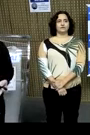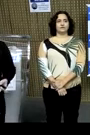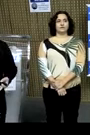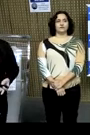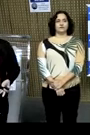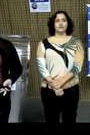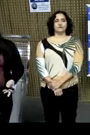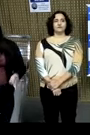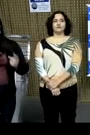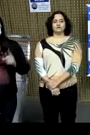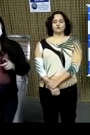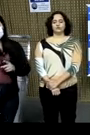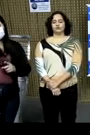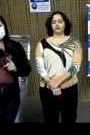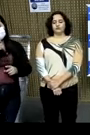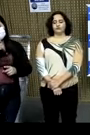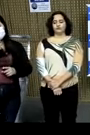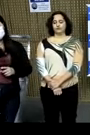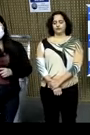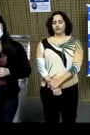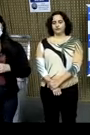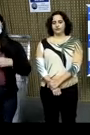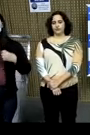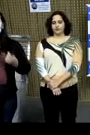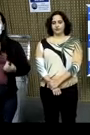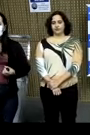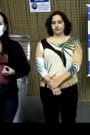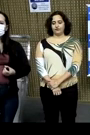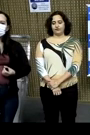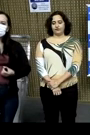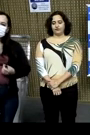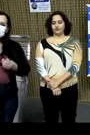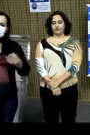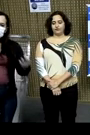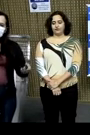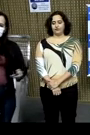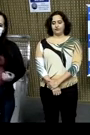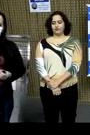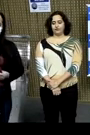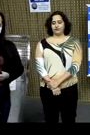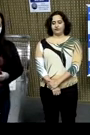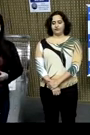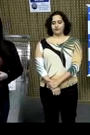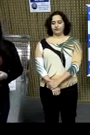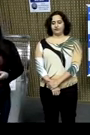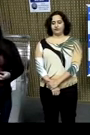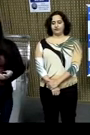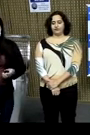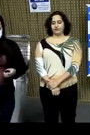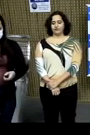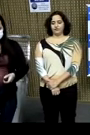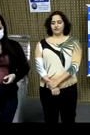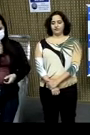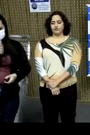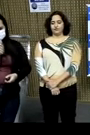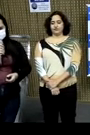diagnosticados no ano de 2020 e no primeiro semestre de 2021, todos foram encaminhados para as unidades dispensadoras de medicamento.